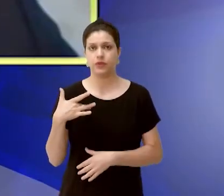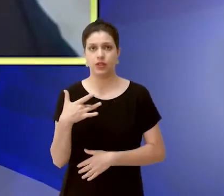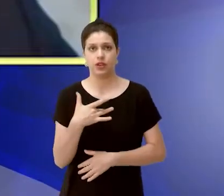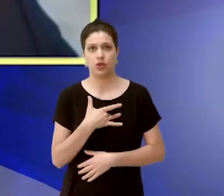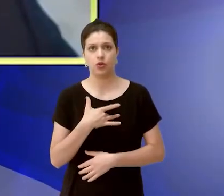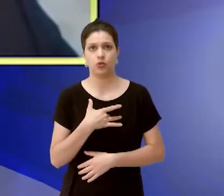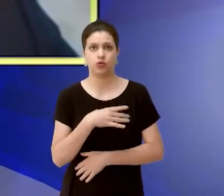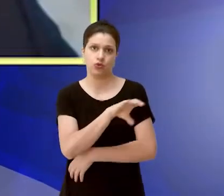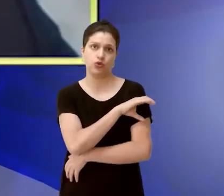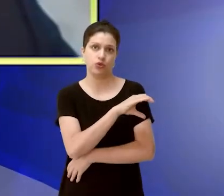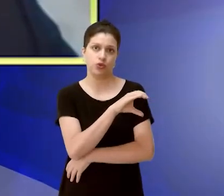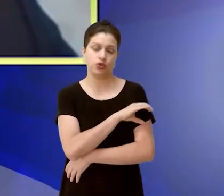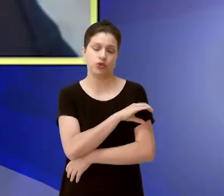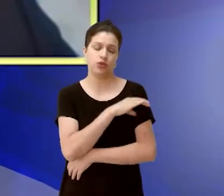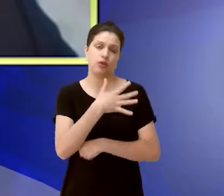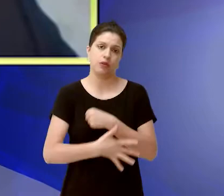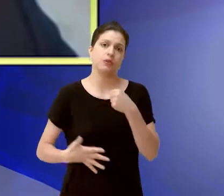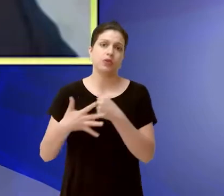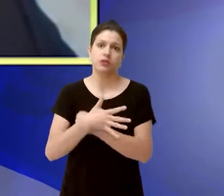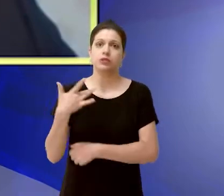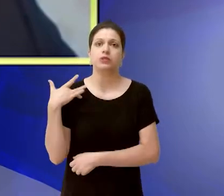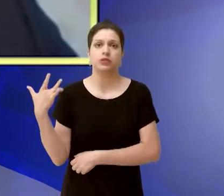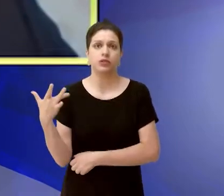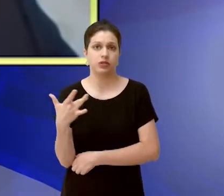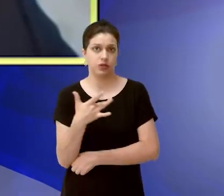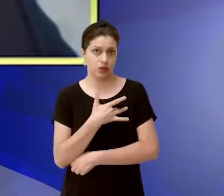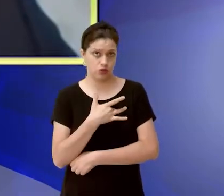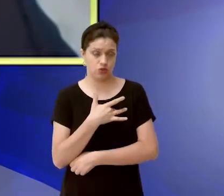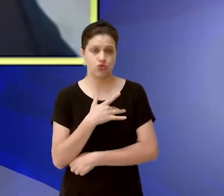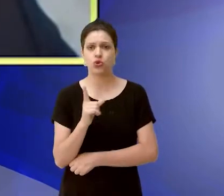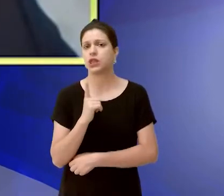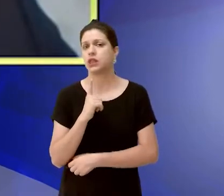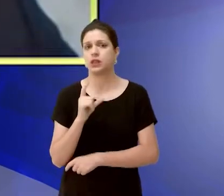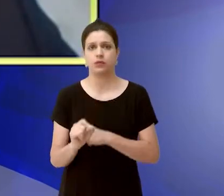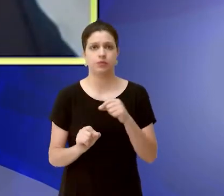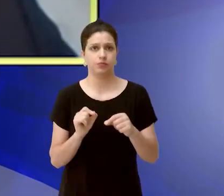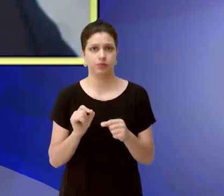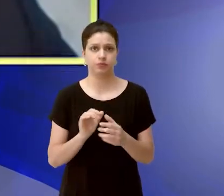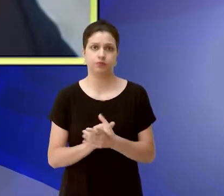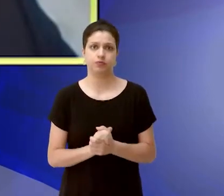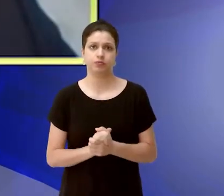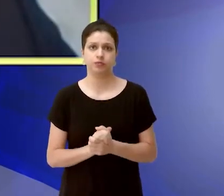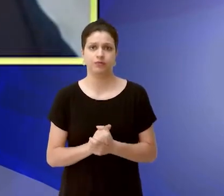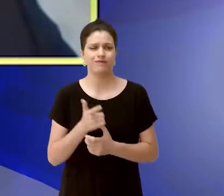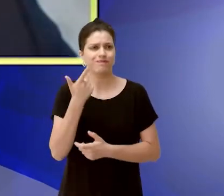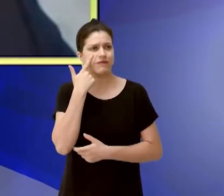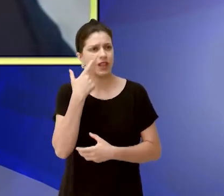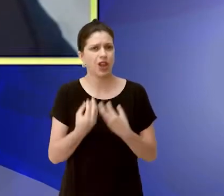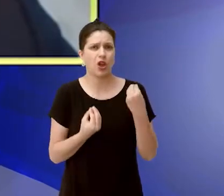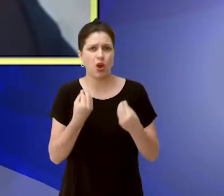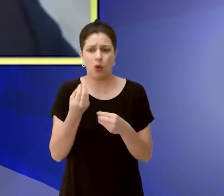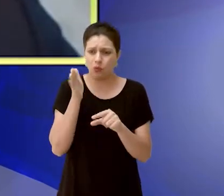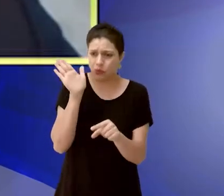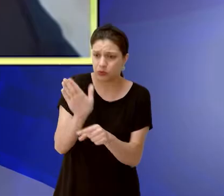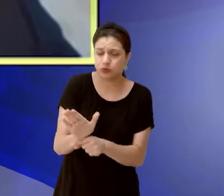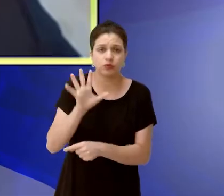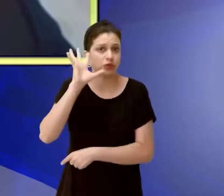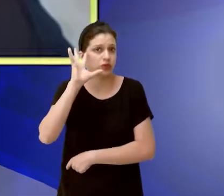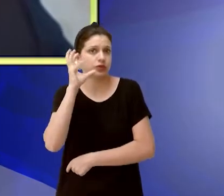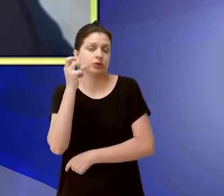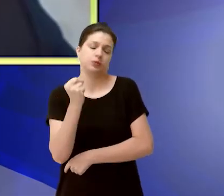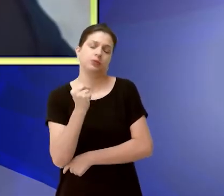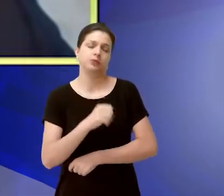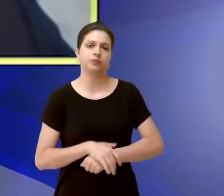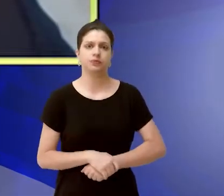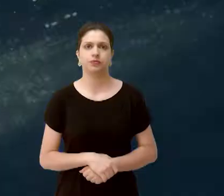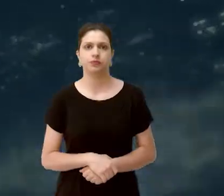Saúde e coordenador da Frente Parlamentar em Defesa da Saúde, nós temos que achar uma solução,